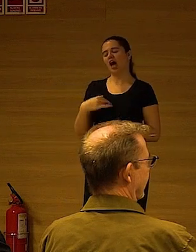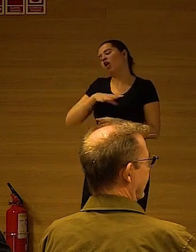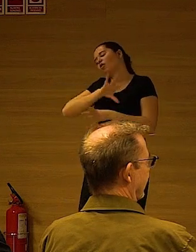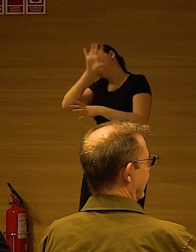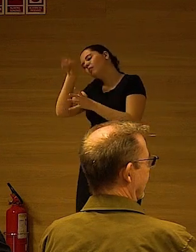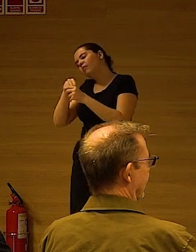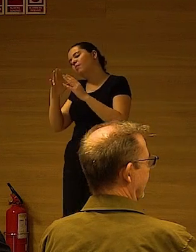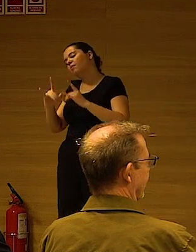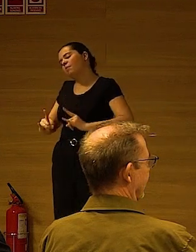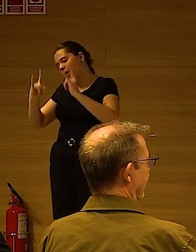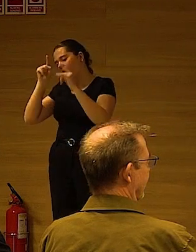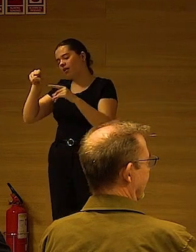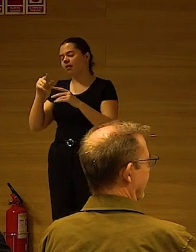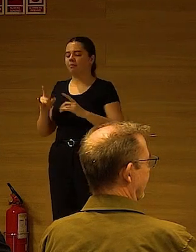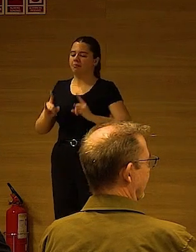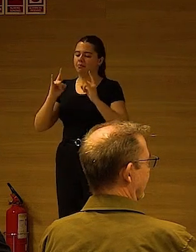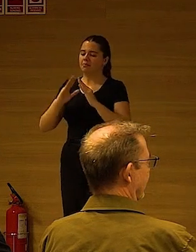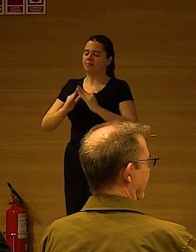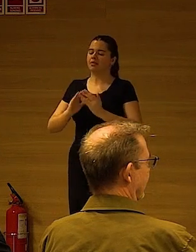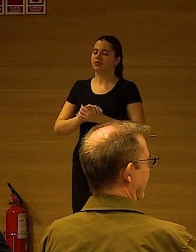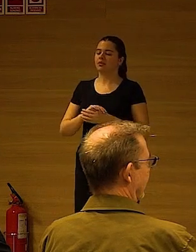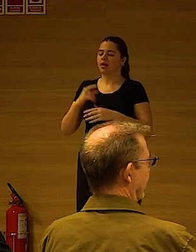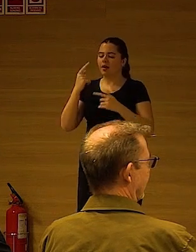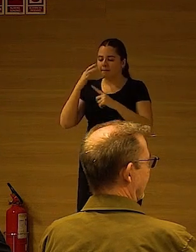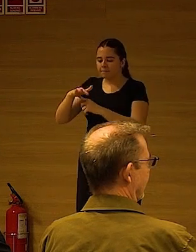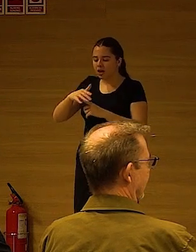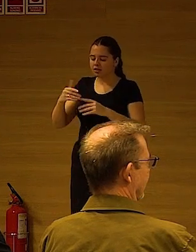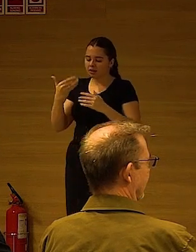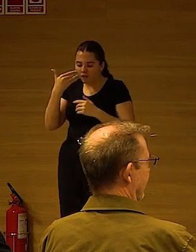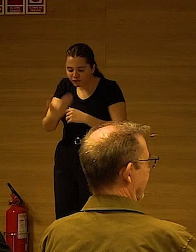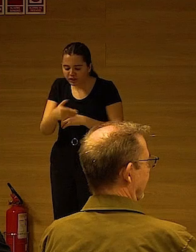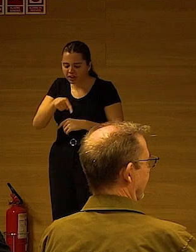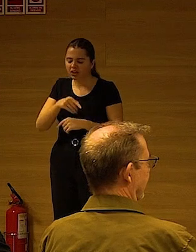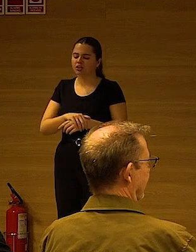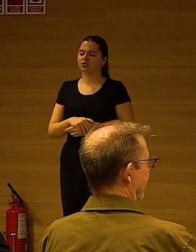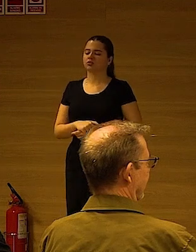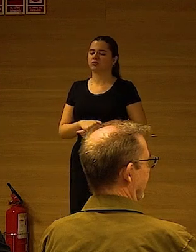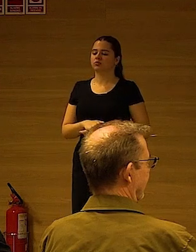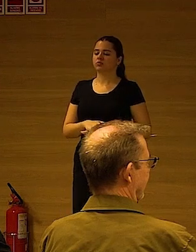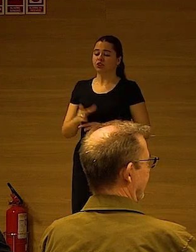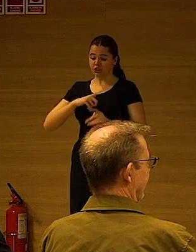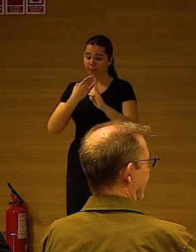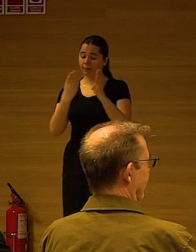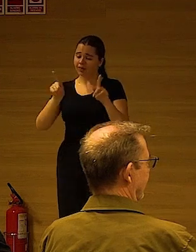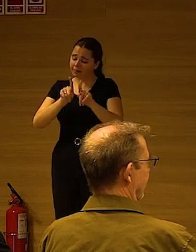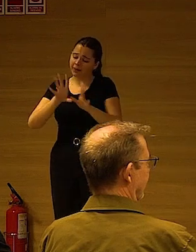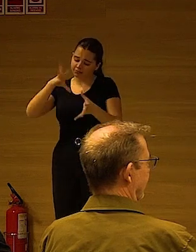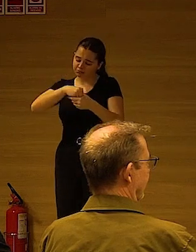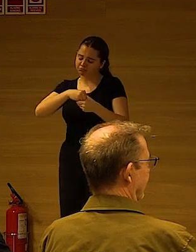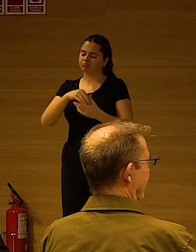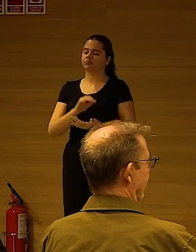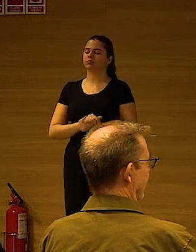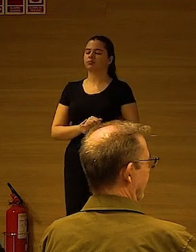Caio Prado, que era na frente da Praça Roosevelt, da Igreja da Consolação, que tinha também uma biblioteca circulante Mário de